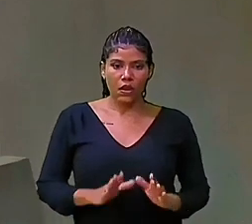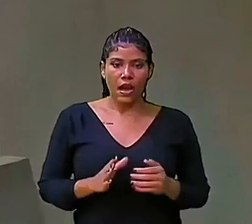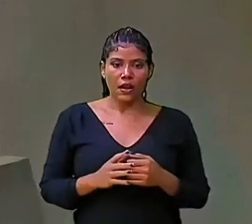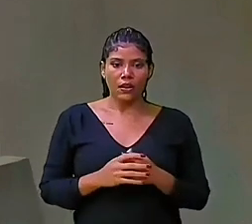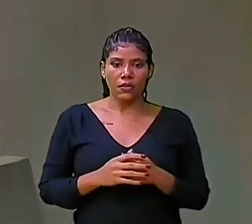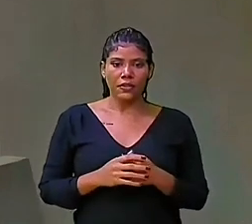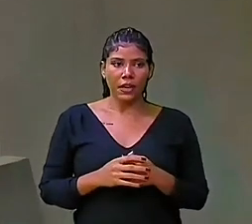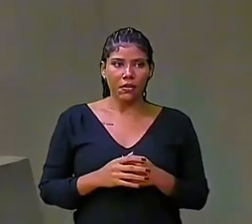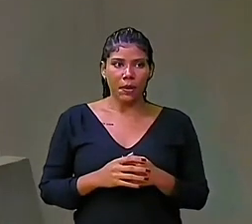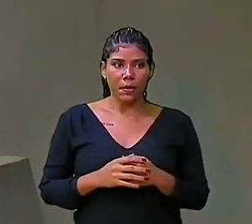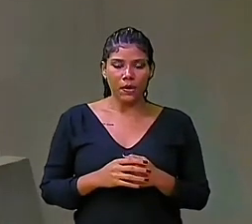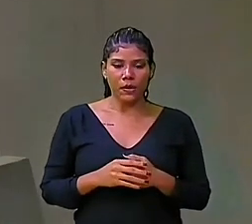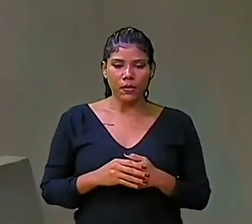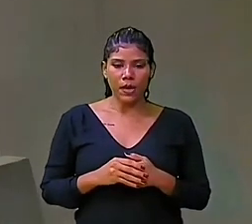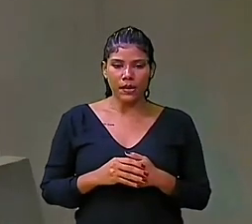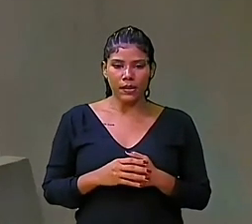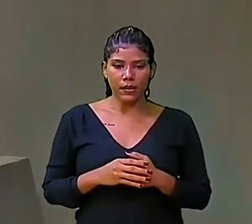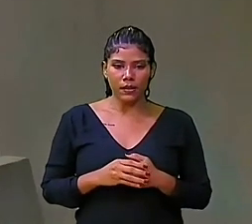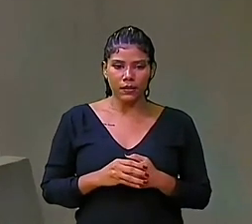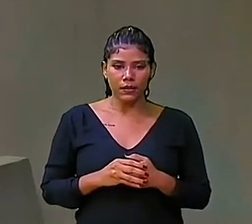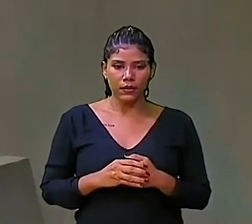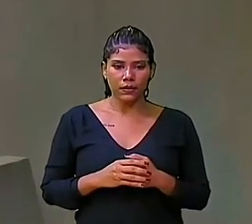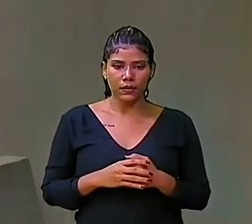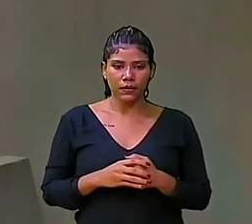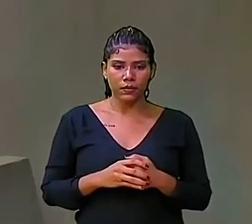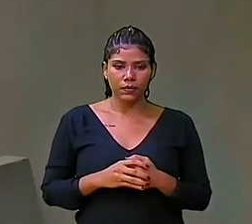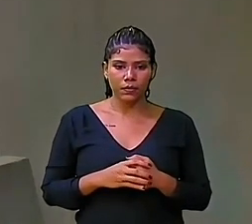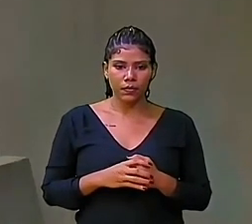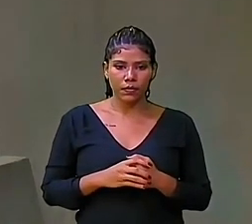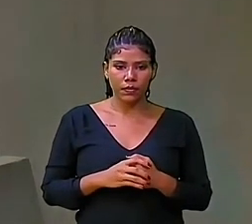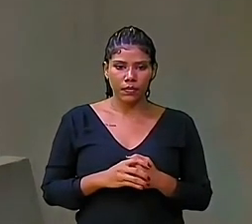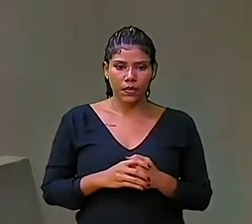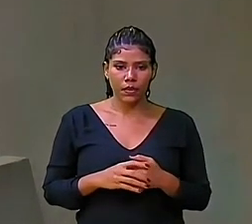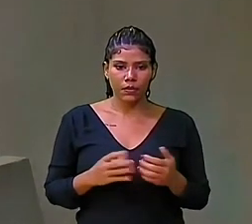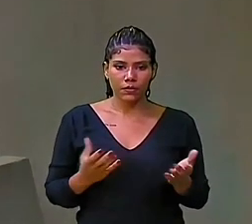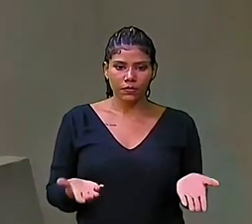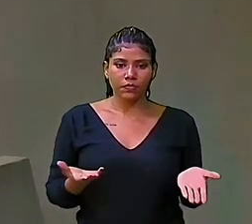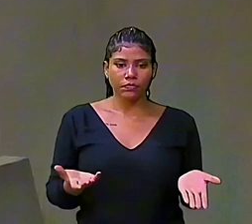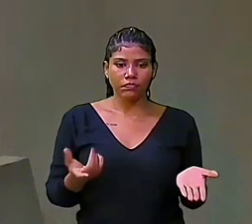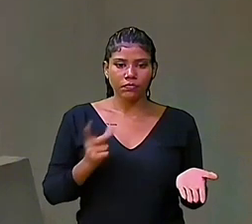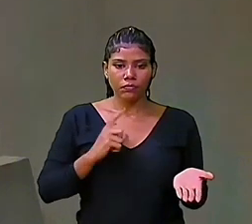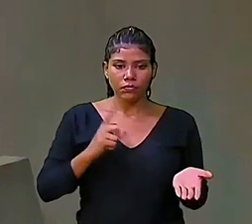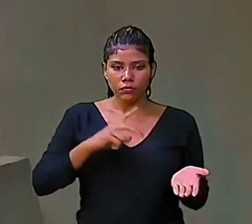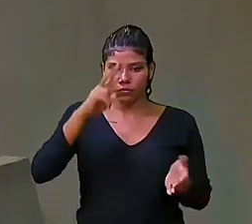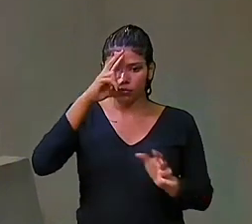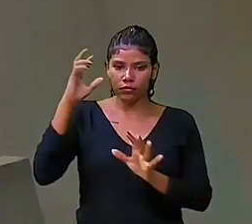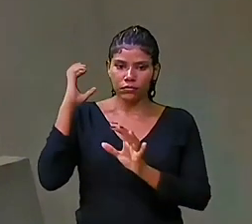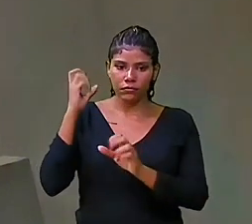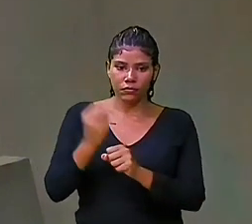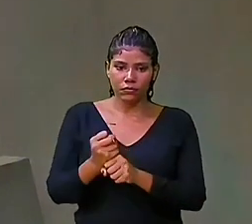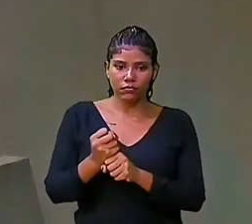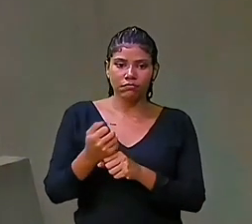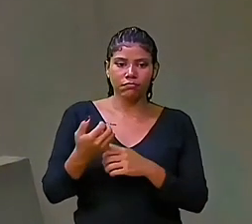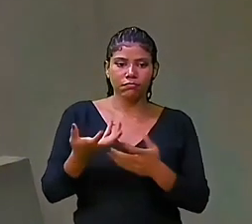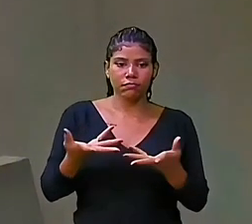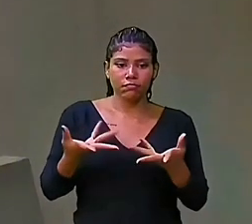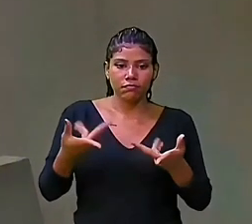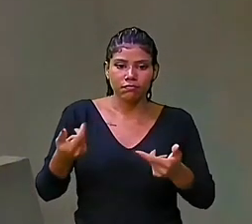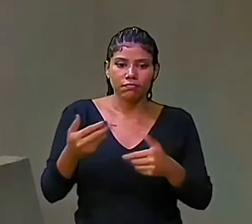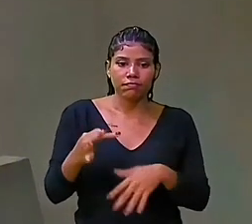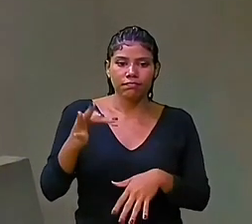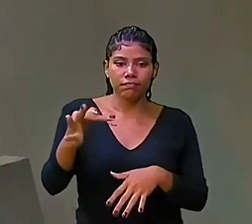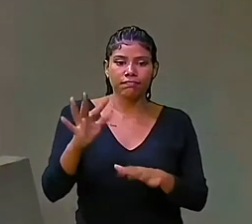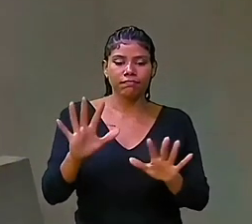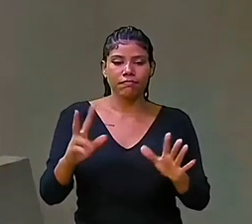direitos humanos, uma pessoa empática, com uma carreira brilhante pela frente. Por isso mesmo,